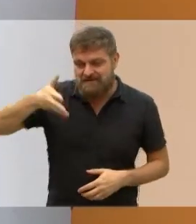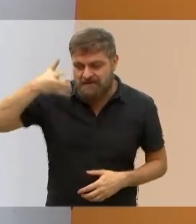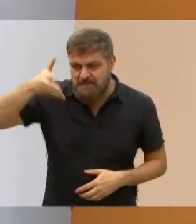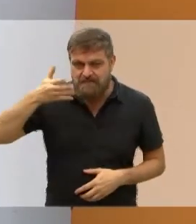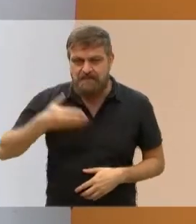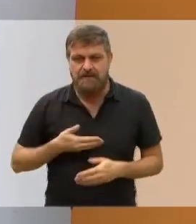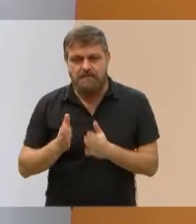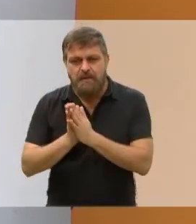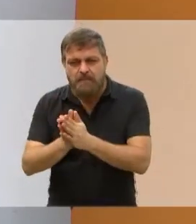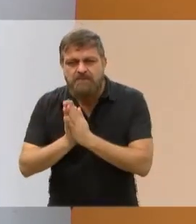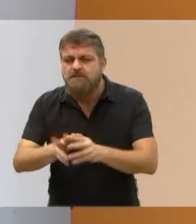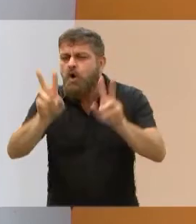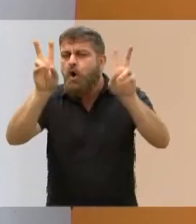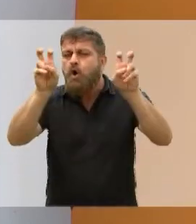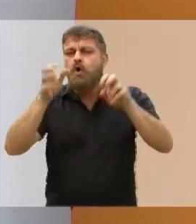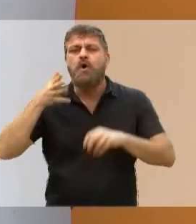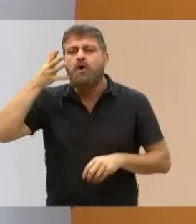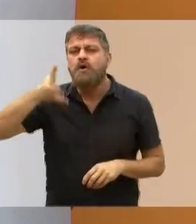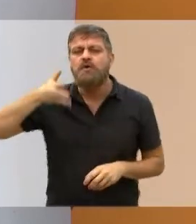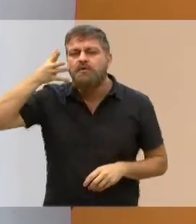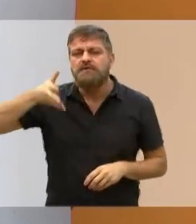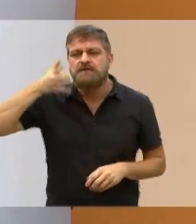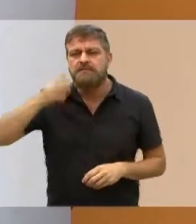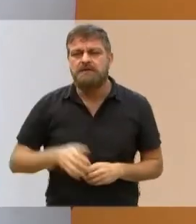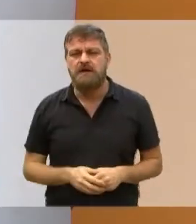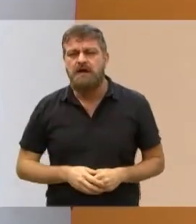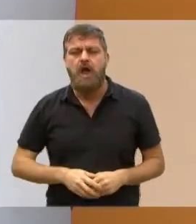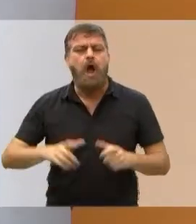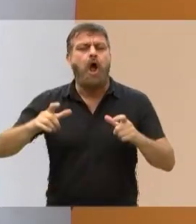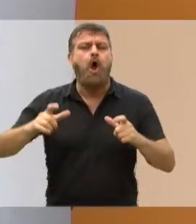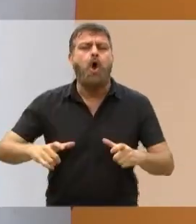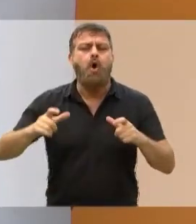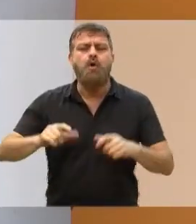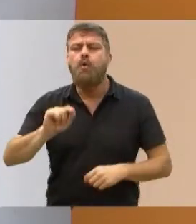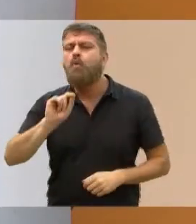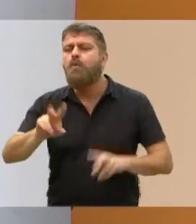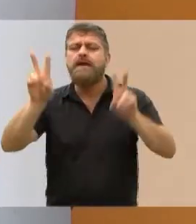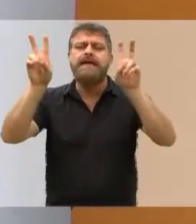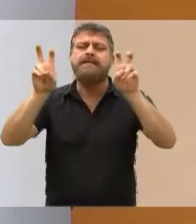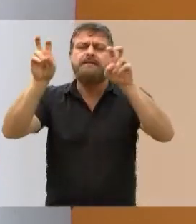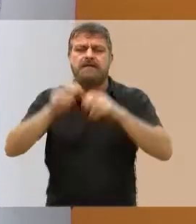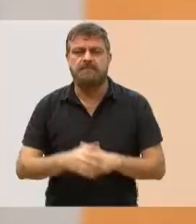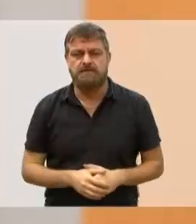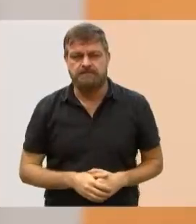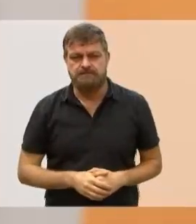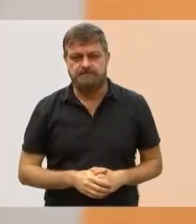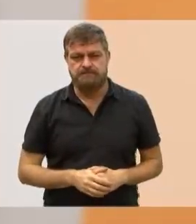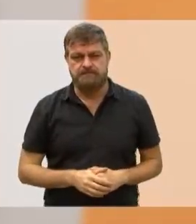você falasse o tema da palestra que você vai dar hoje, onde é e sobre o que você vai falar.